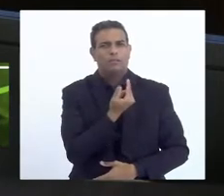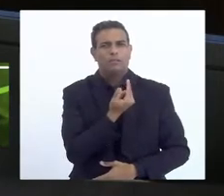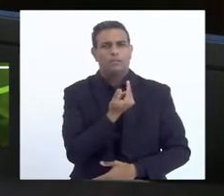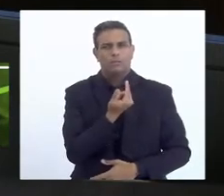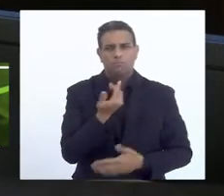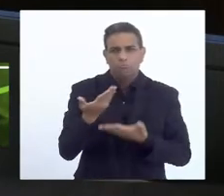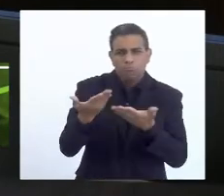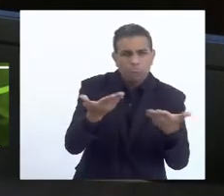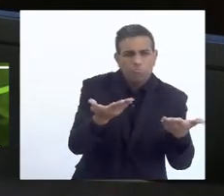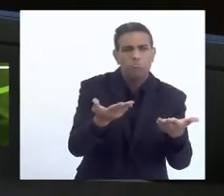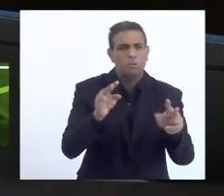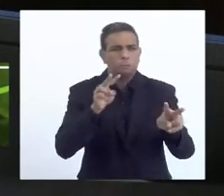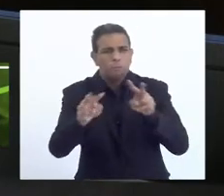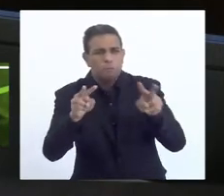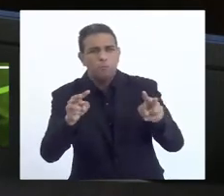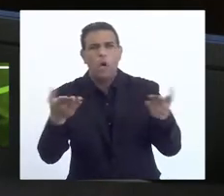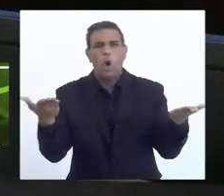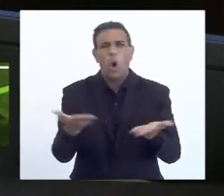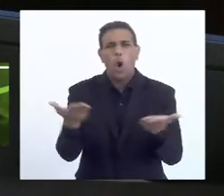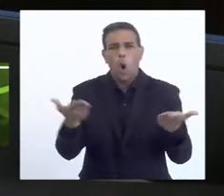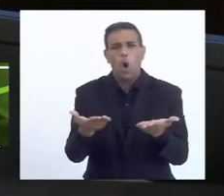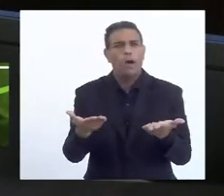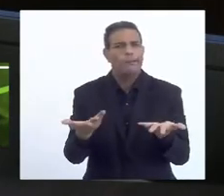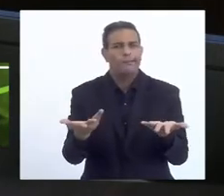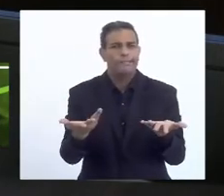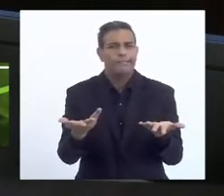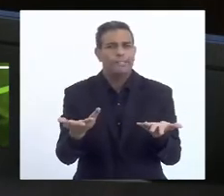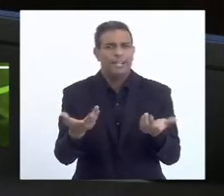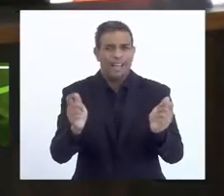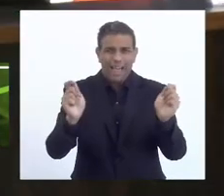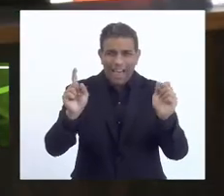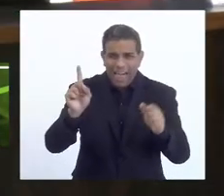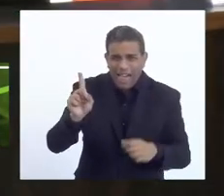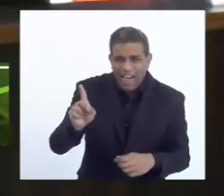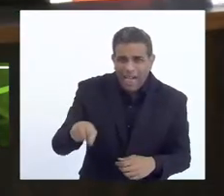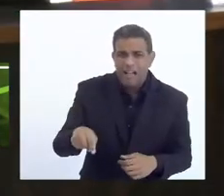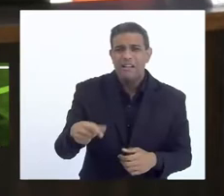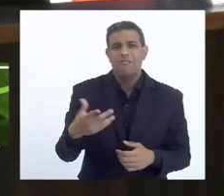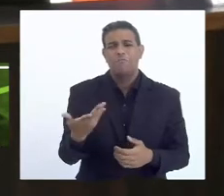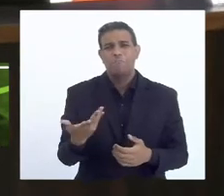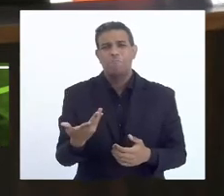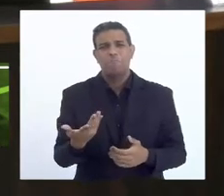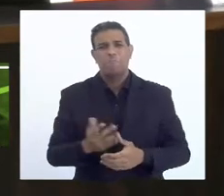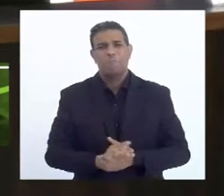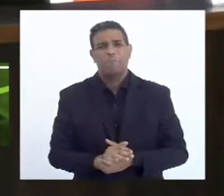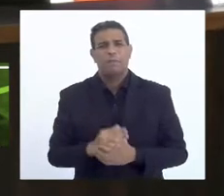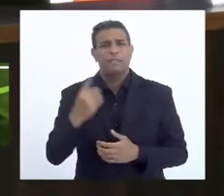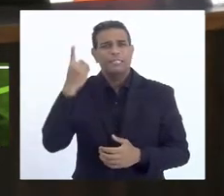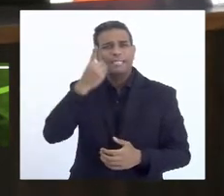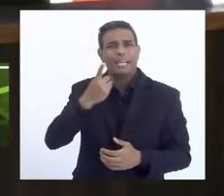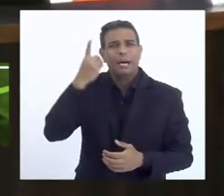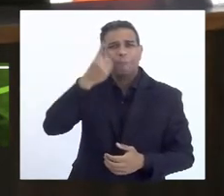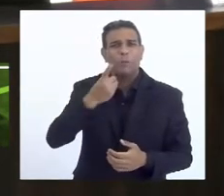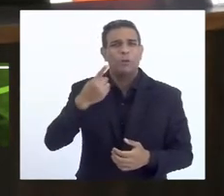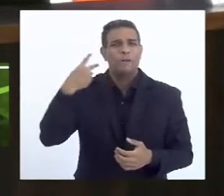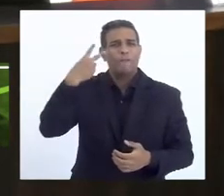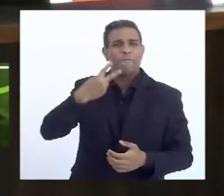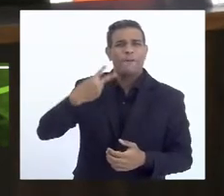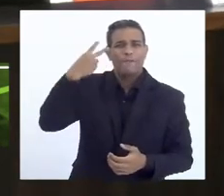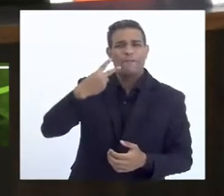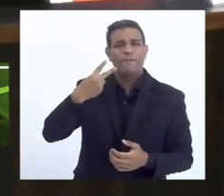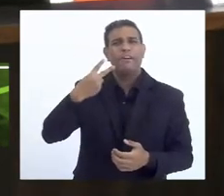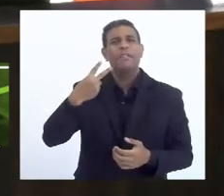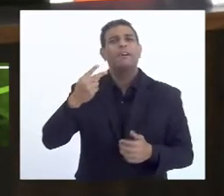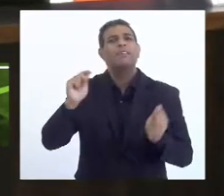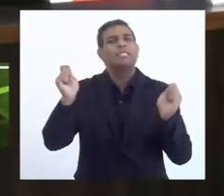deputada enfermeira Rejane, que hoje não são necessariamente deputadas, vereadoras, mas